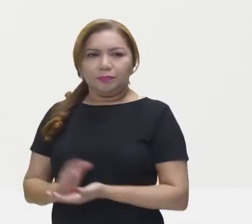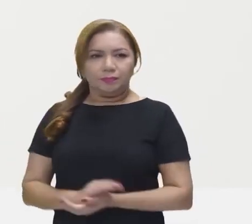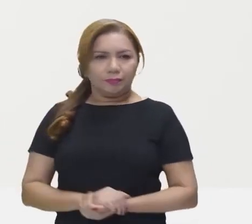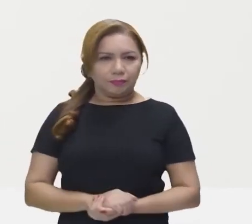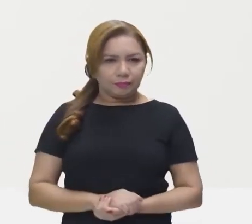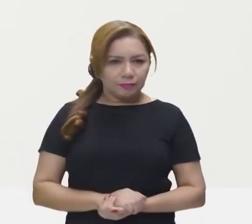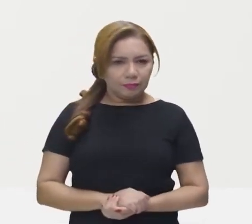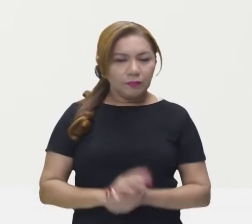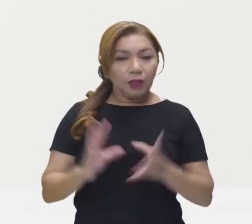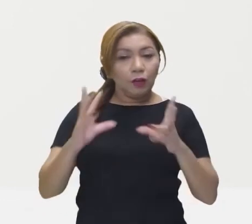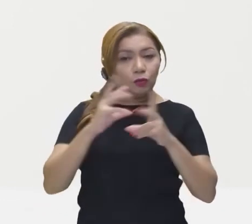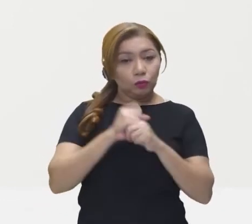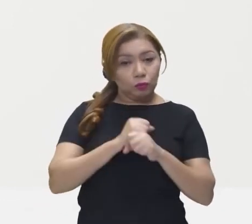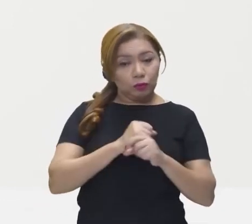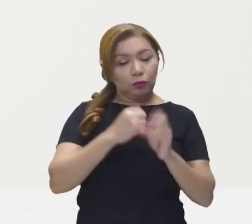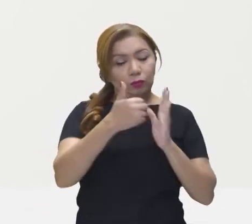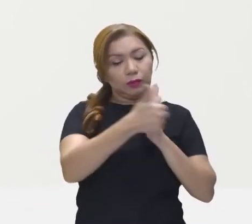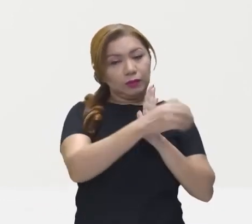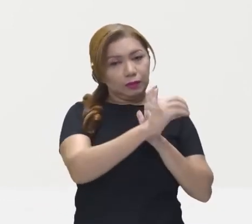100